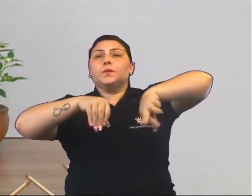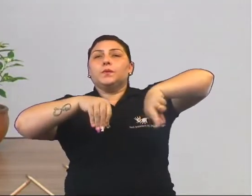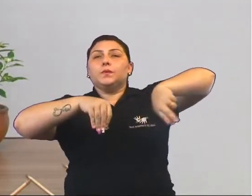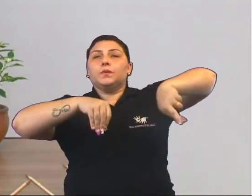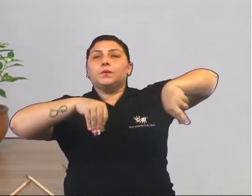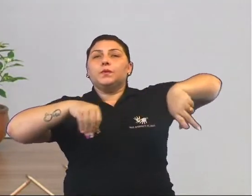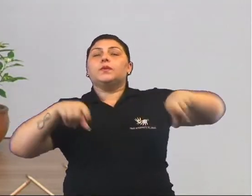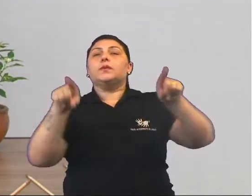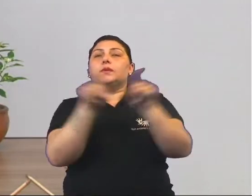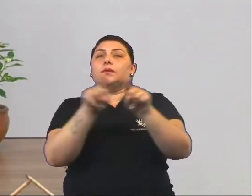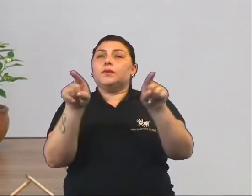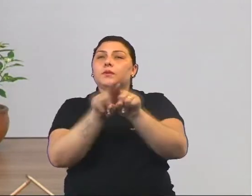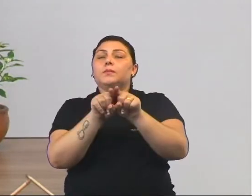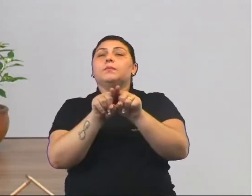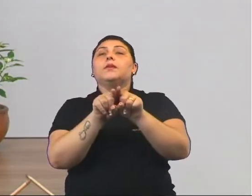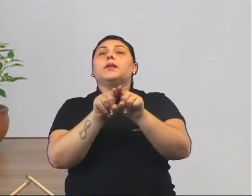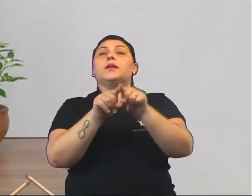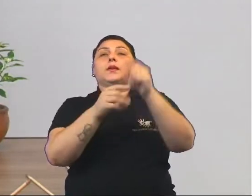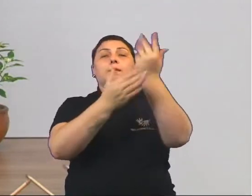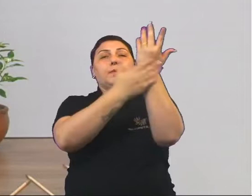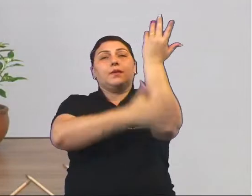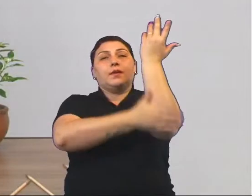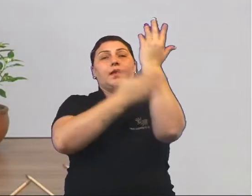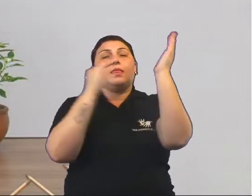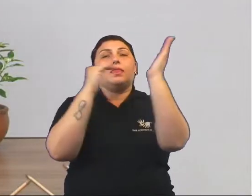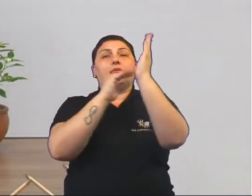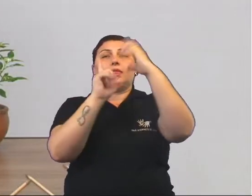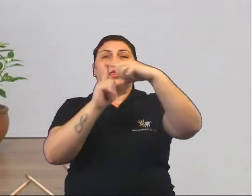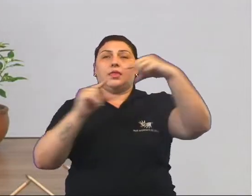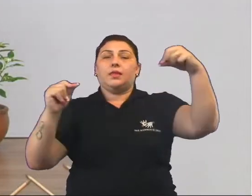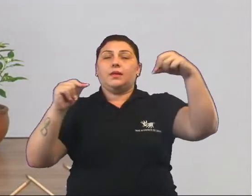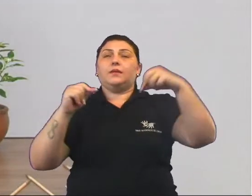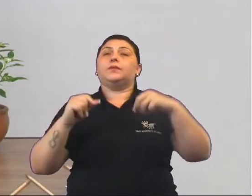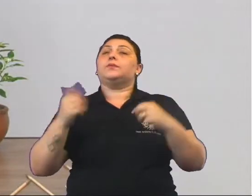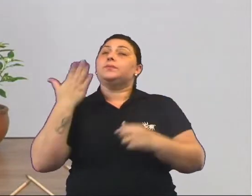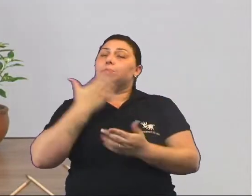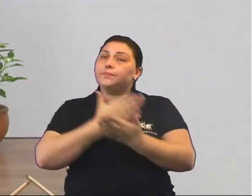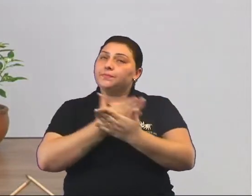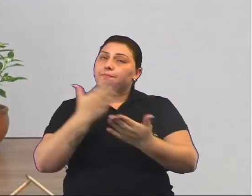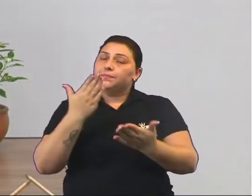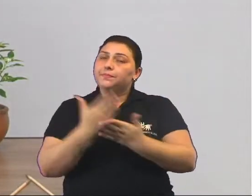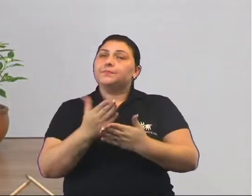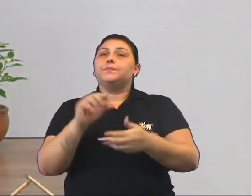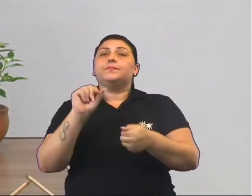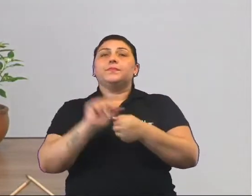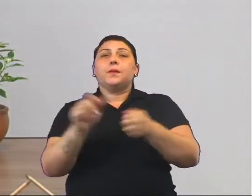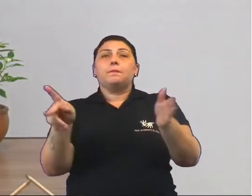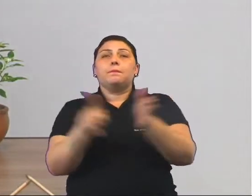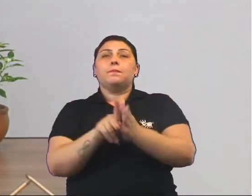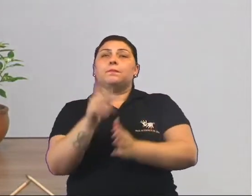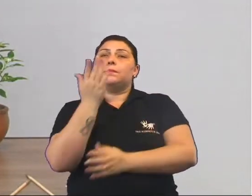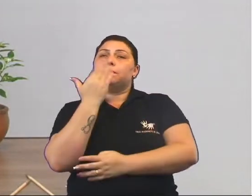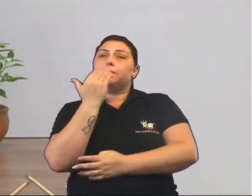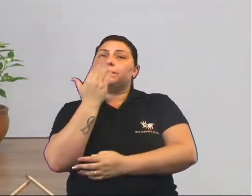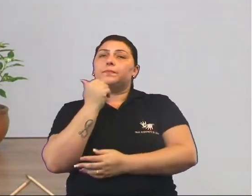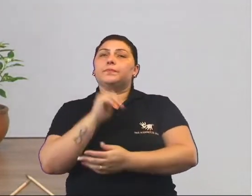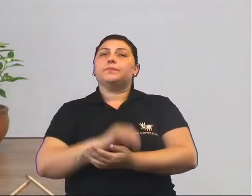e acaba levando pelo caule até as folhas. Assim, elas começam a fabricar o seu próprio